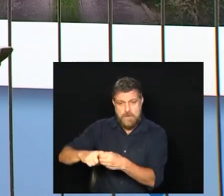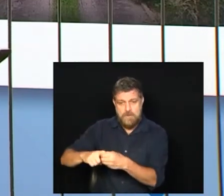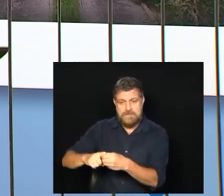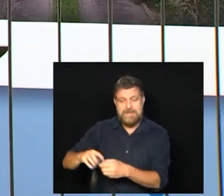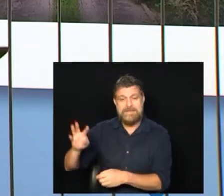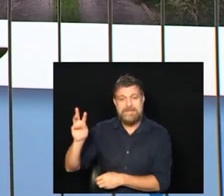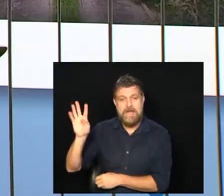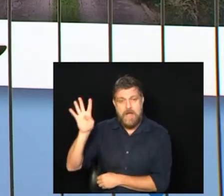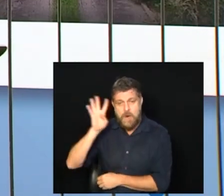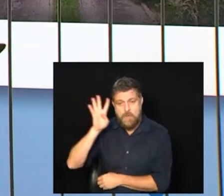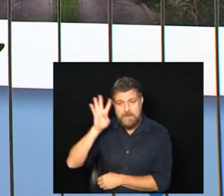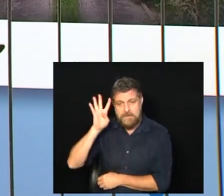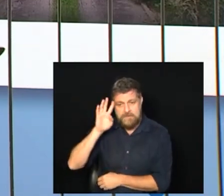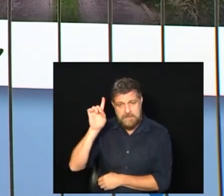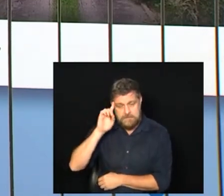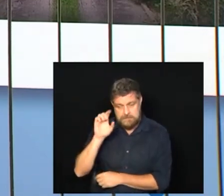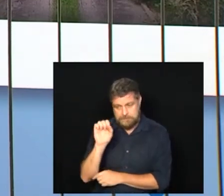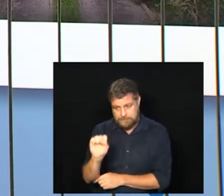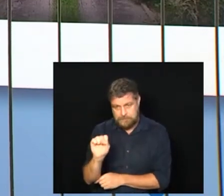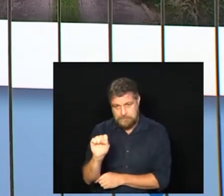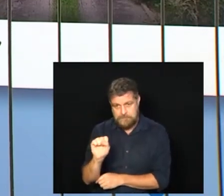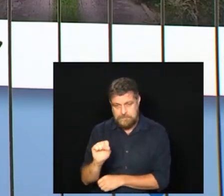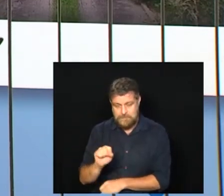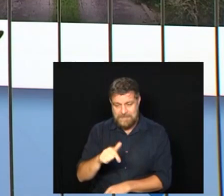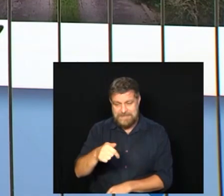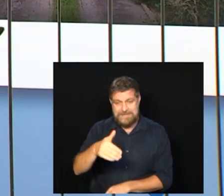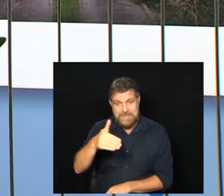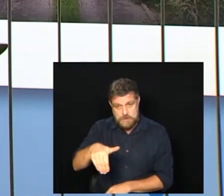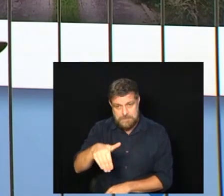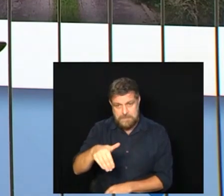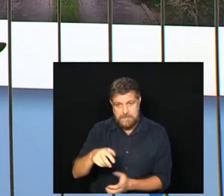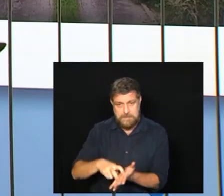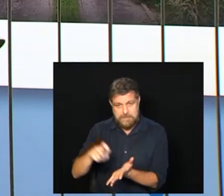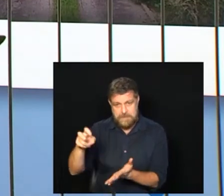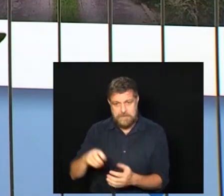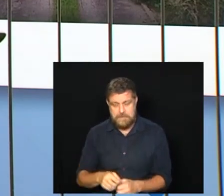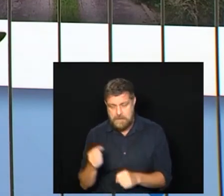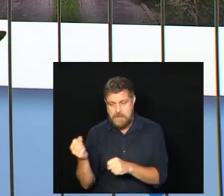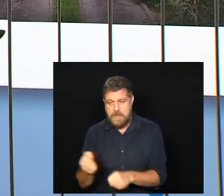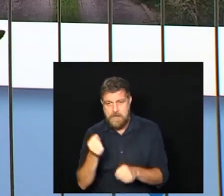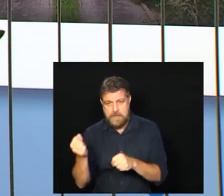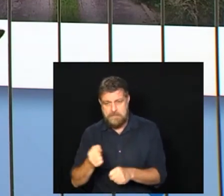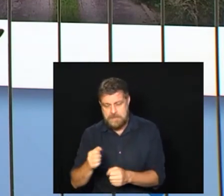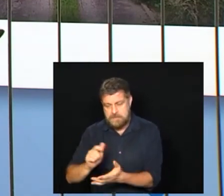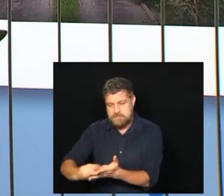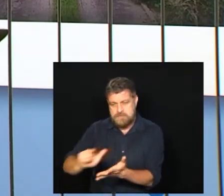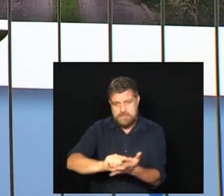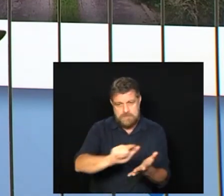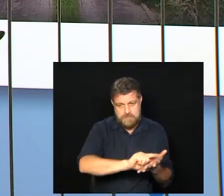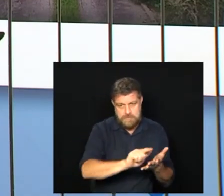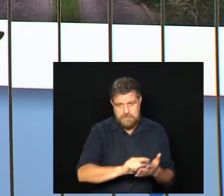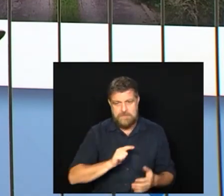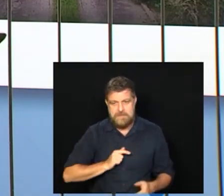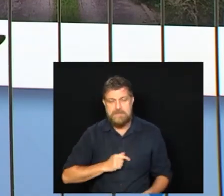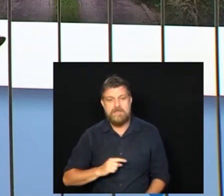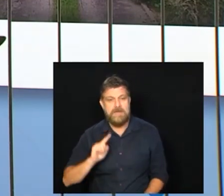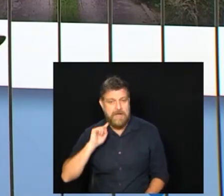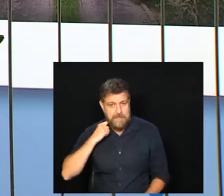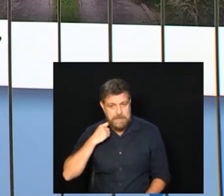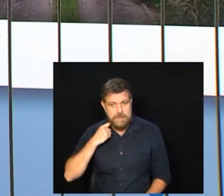na quarta-feira, dia 8, às 7h30 da manhã. Limpeza Urbana, na terça-feira haverá coleta